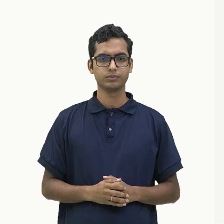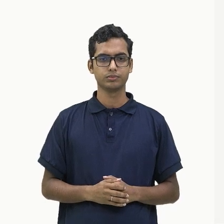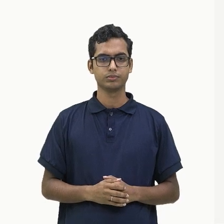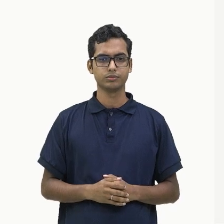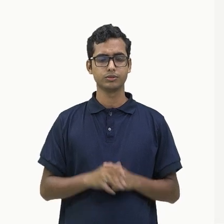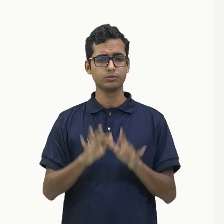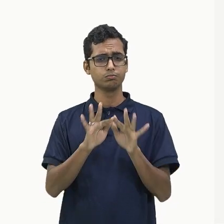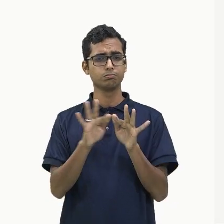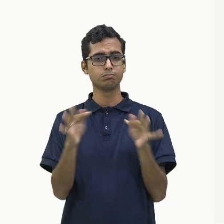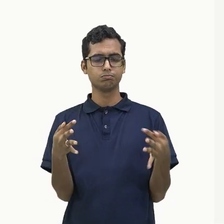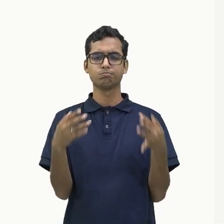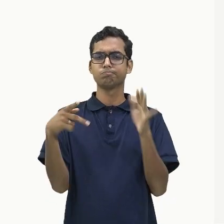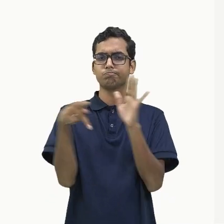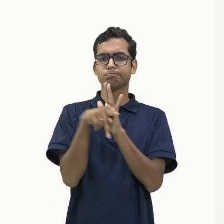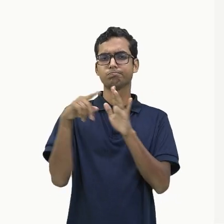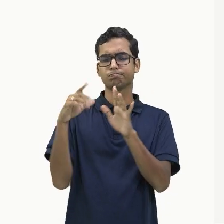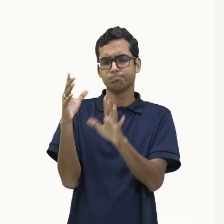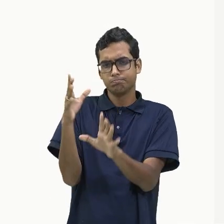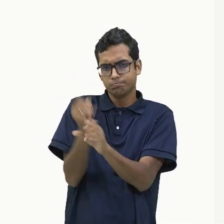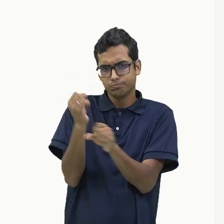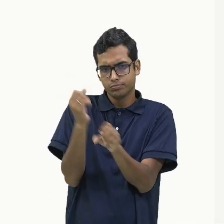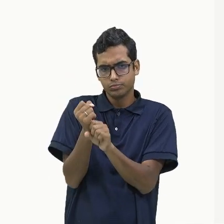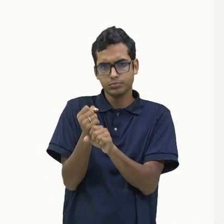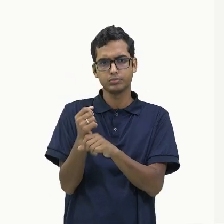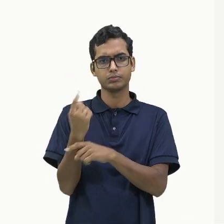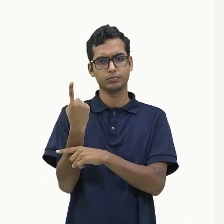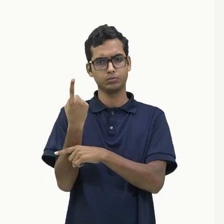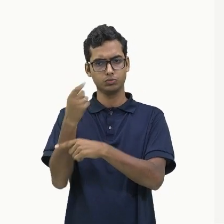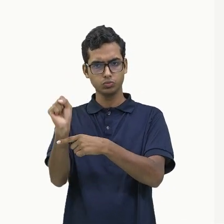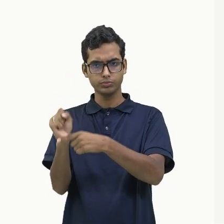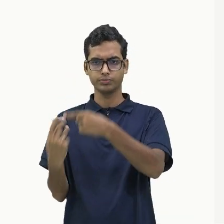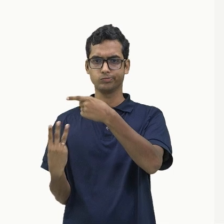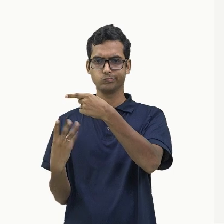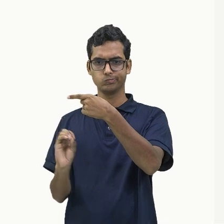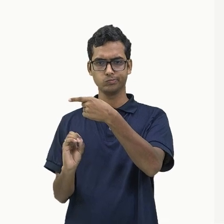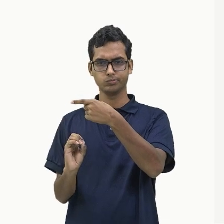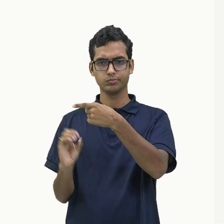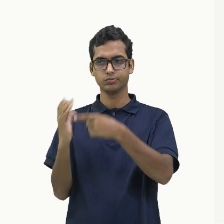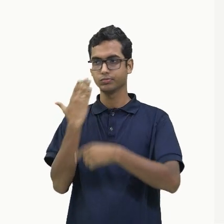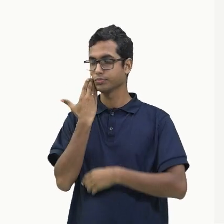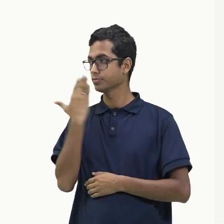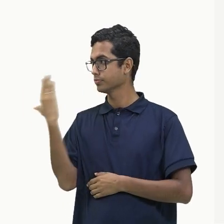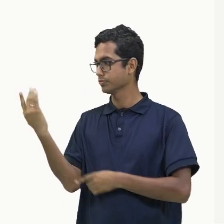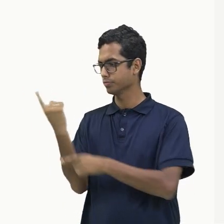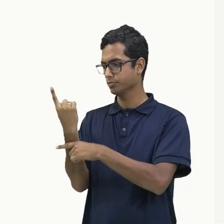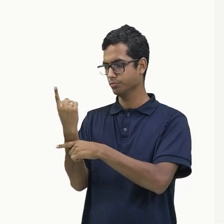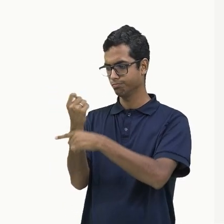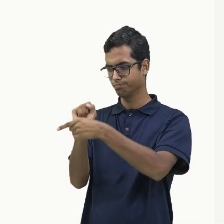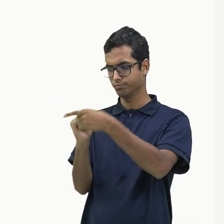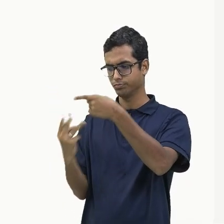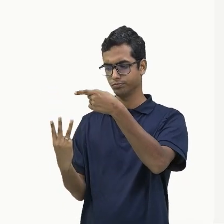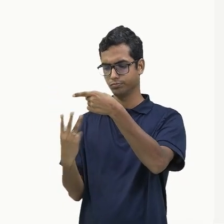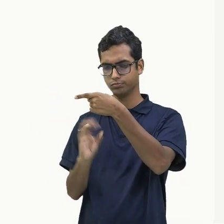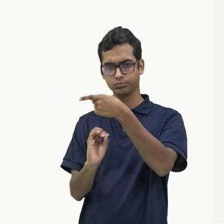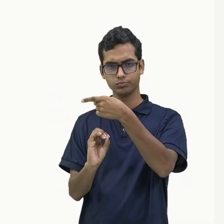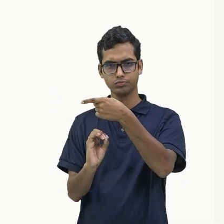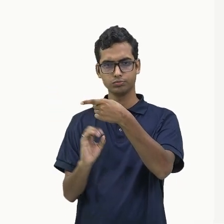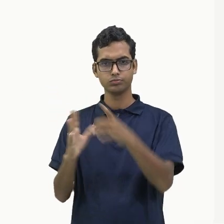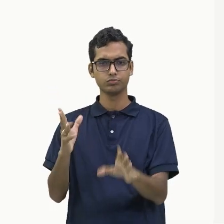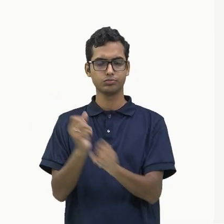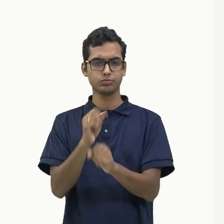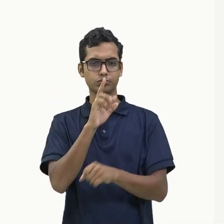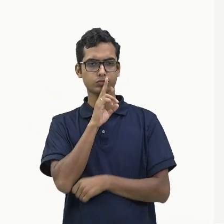simplificando a razão 18 sobre 30, simplificando essa razão, eu chego em